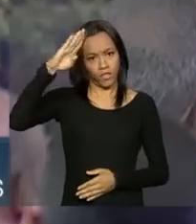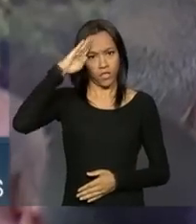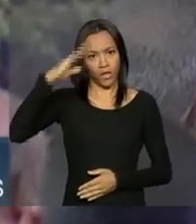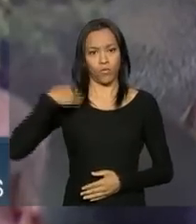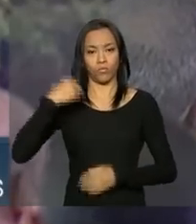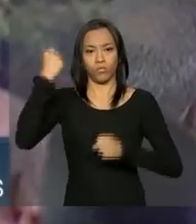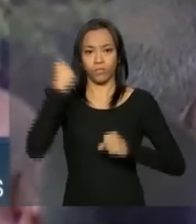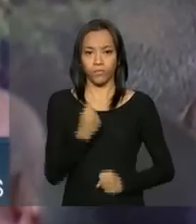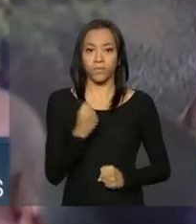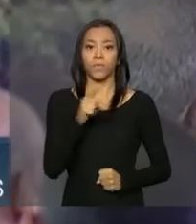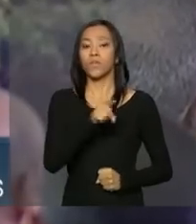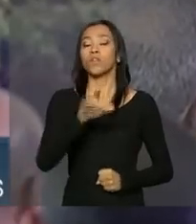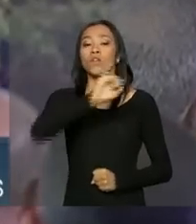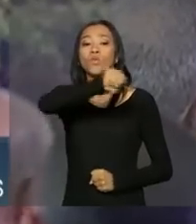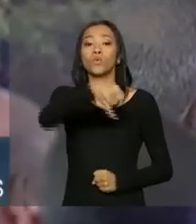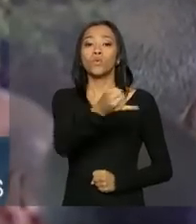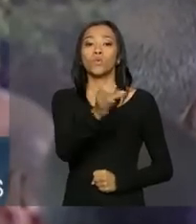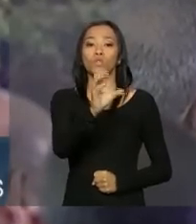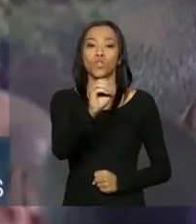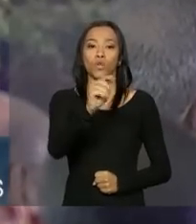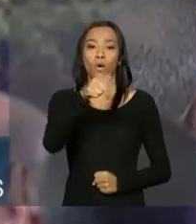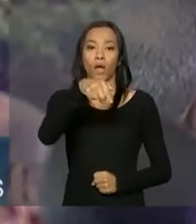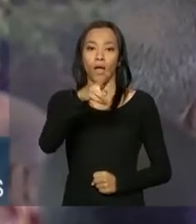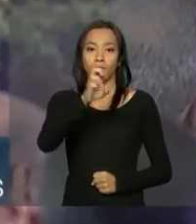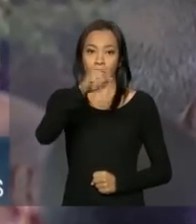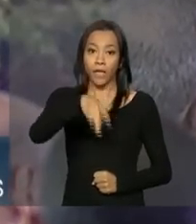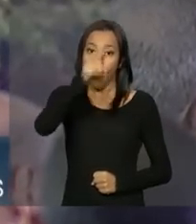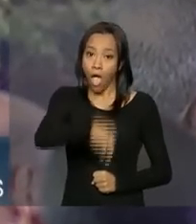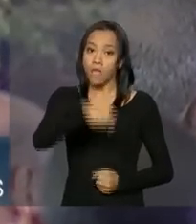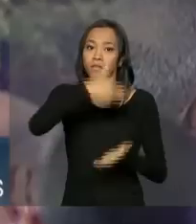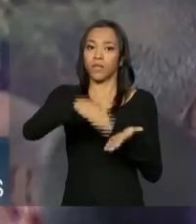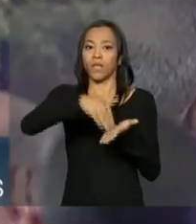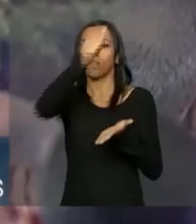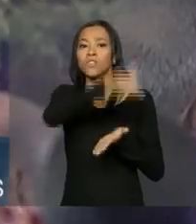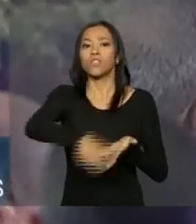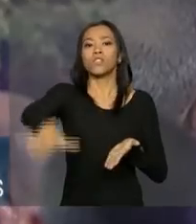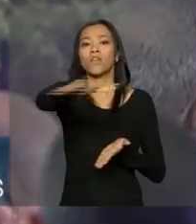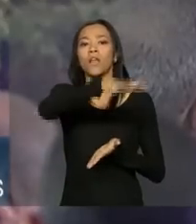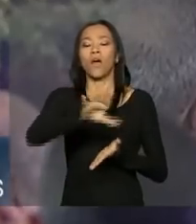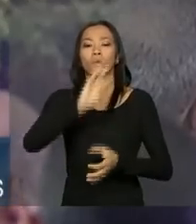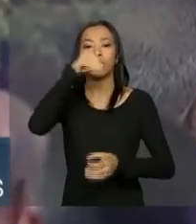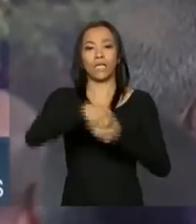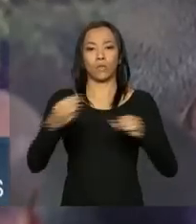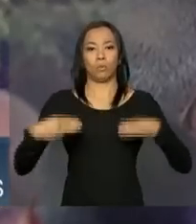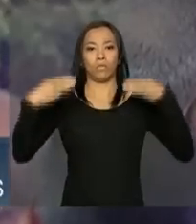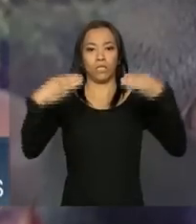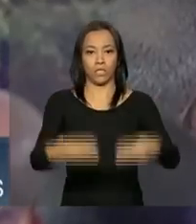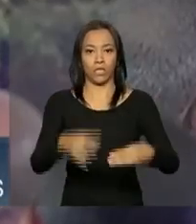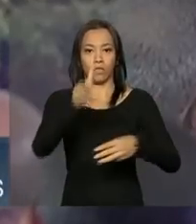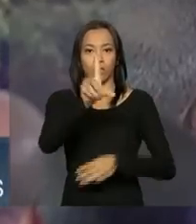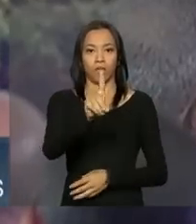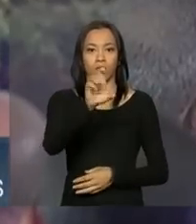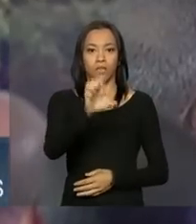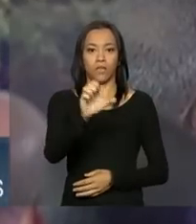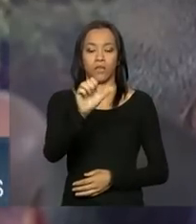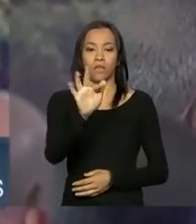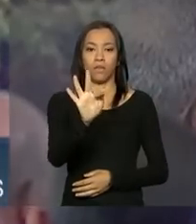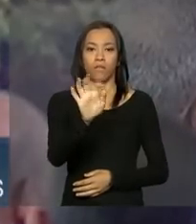Joaquim Silva Luna, secretário-geral do Ministério da Defesa, e a senhora Nadedja